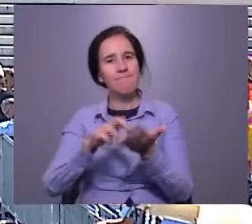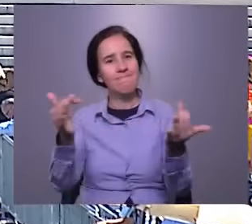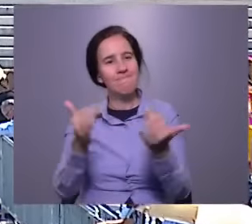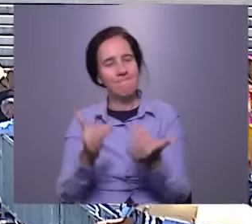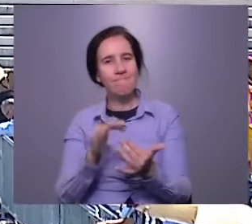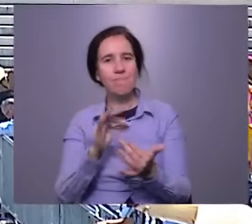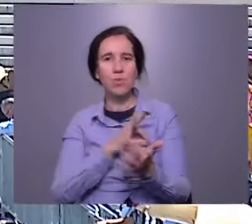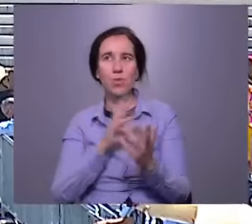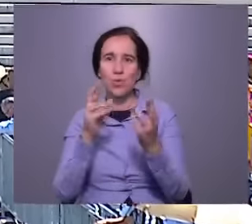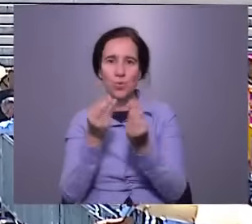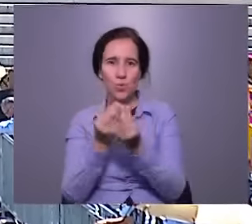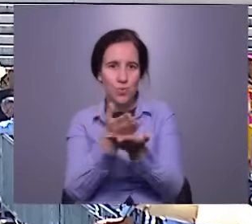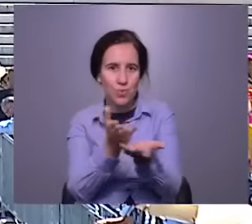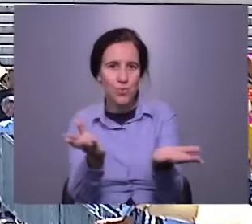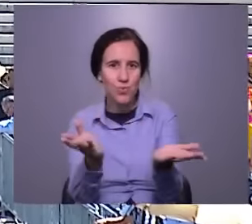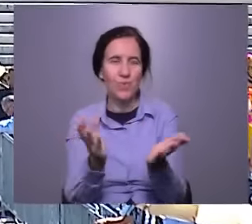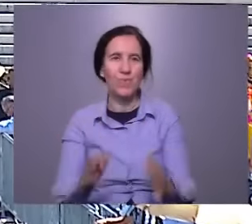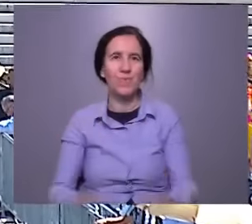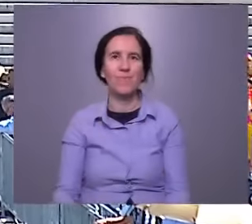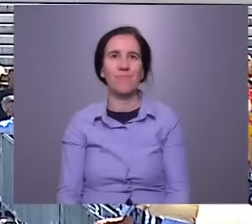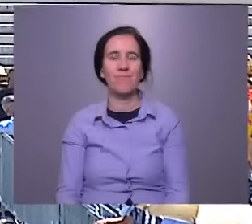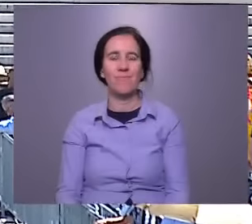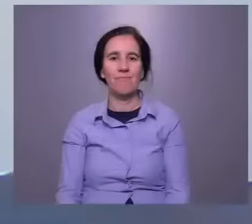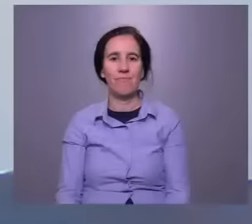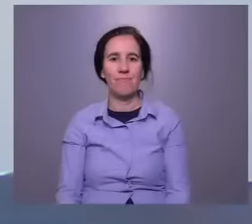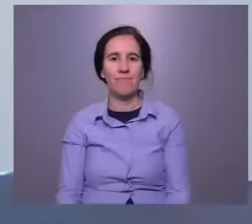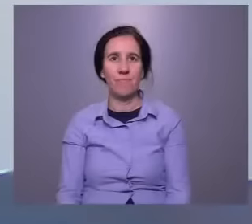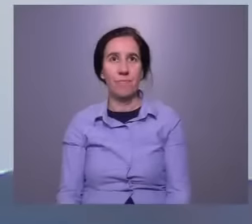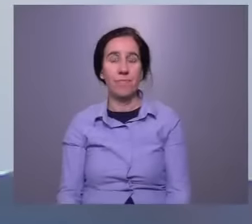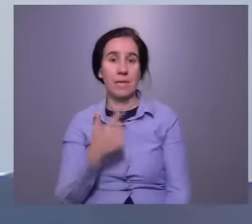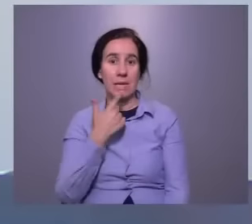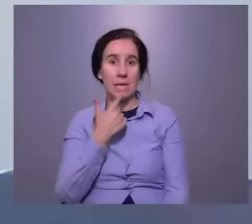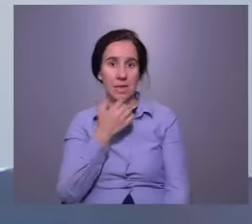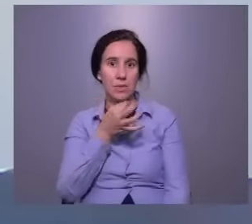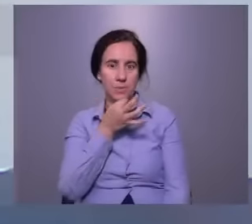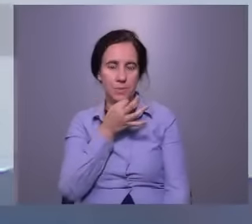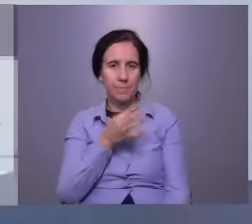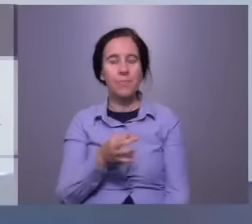nós. Muito estimados peregrinos, Diablo Hispana, o Senhor esteja convosco.